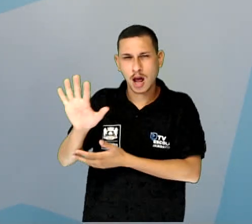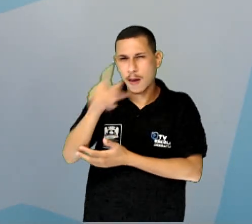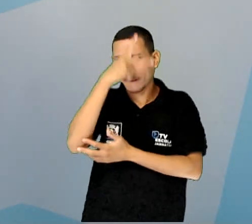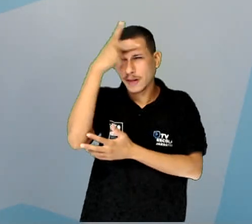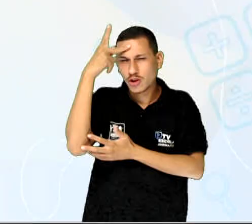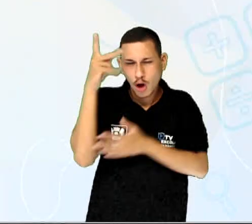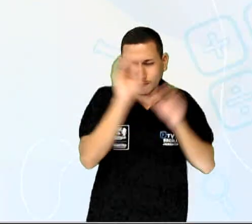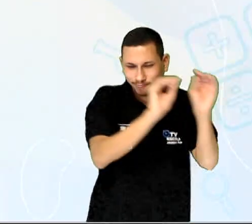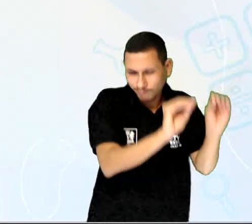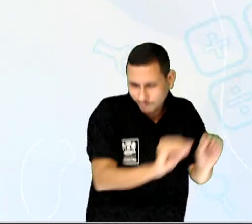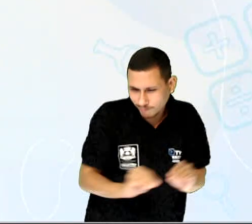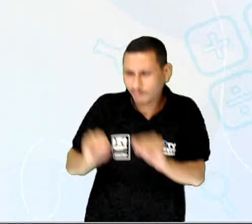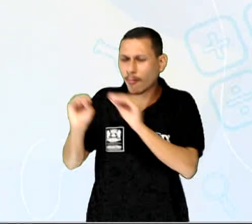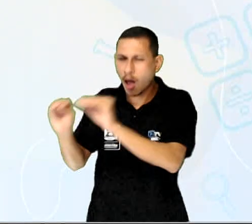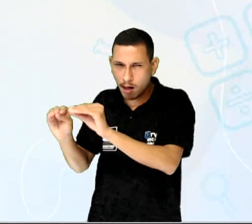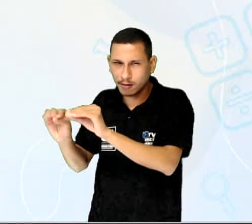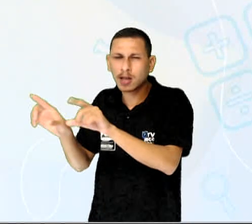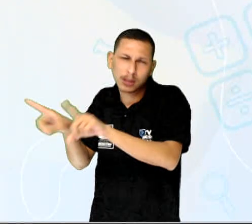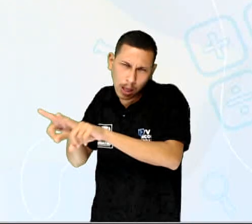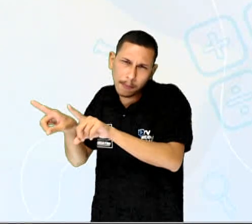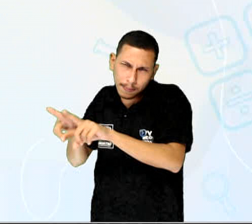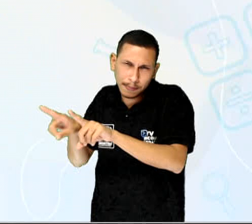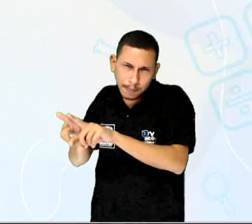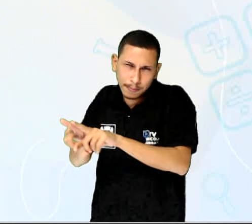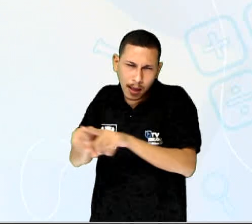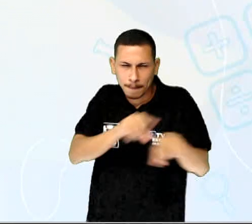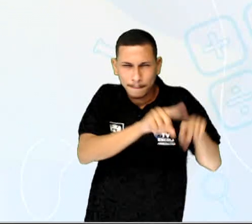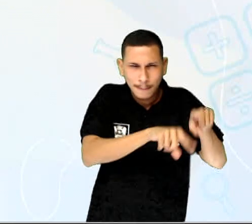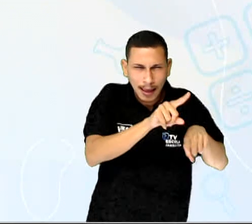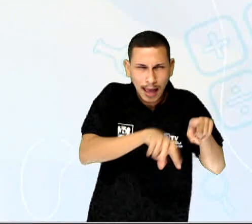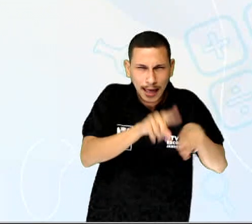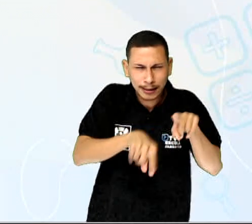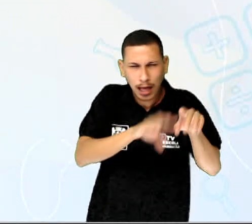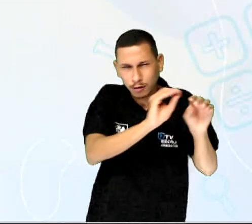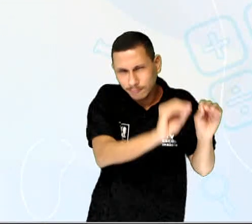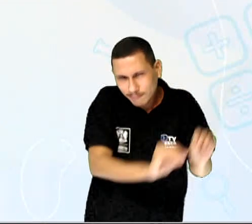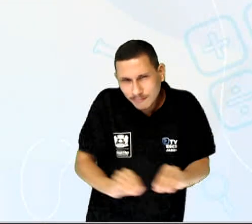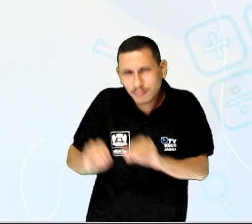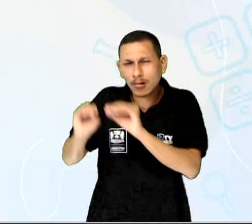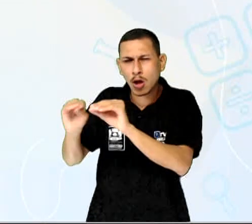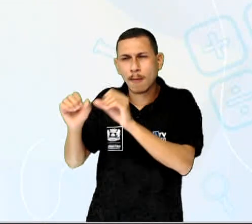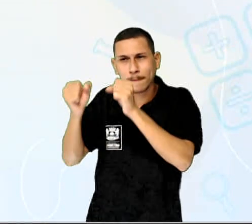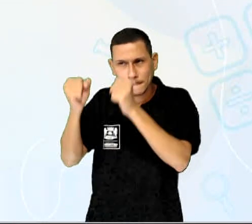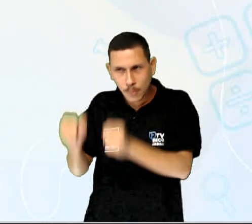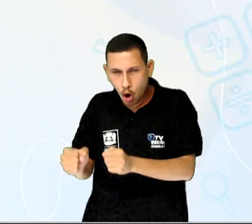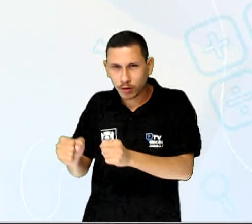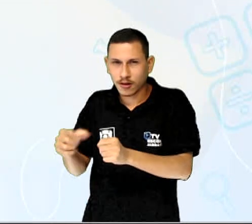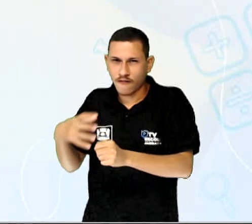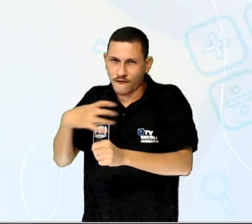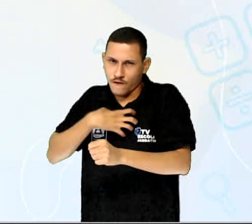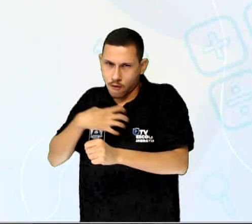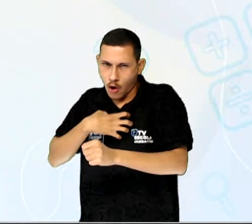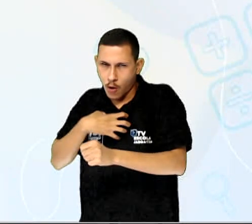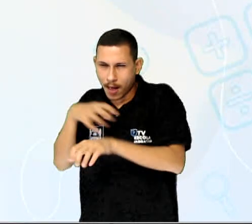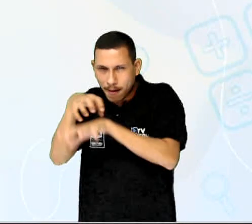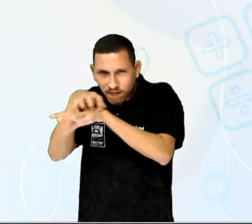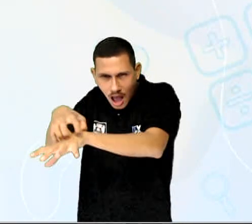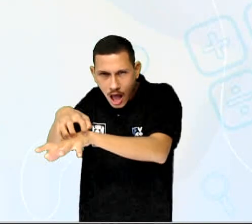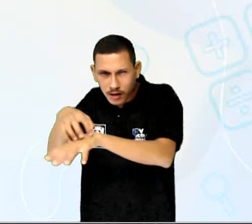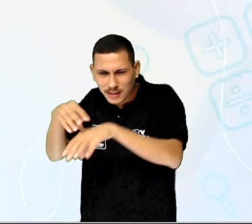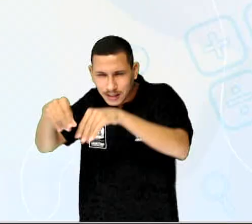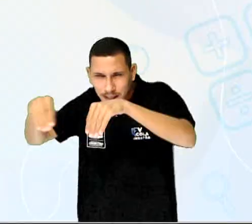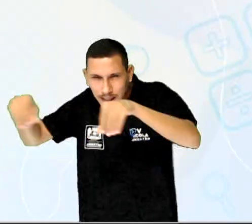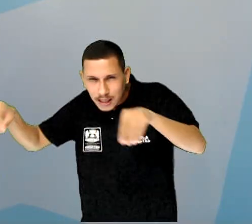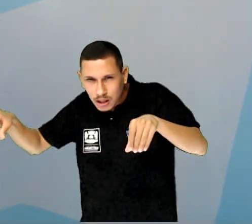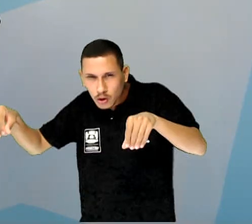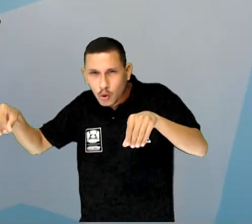das mercadorias ao longo dos tempos. Esse deslocamento pode ocorrer pelos meios terrestres, aéreos